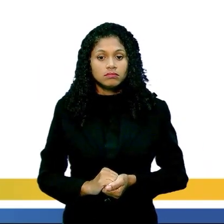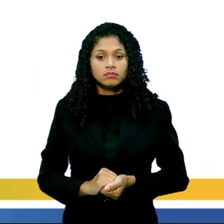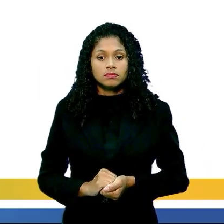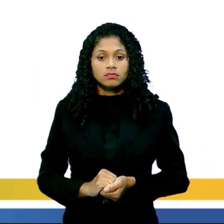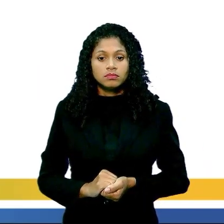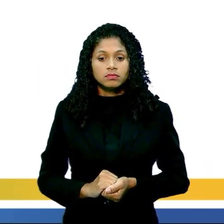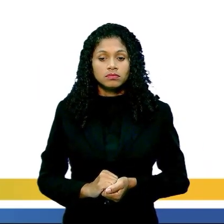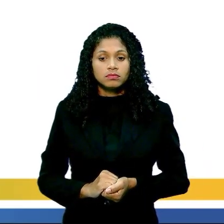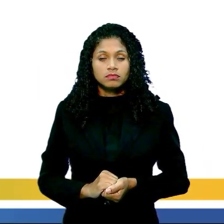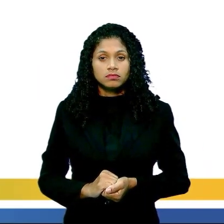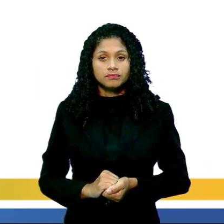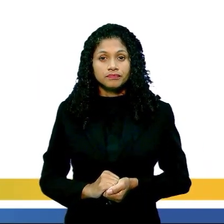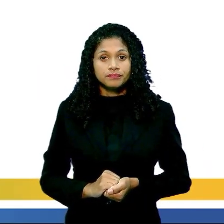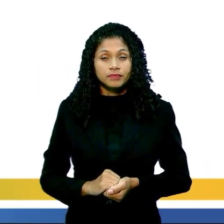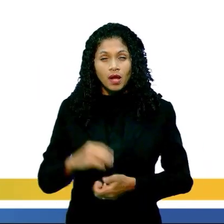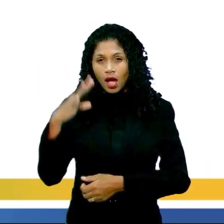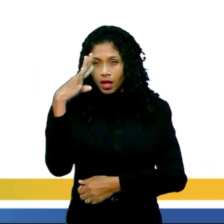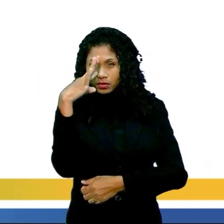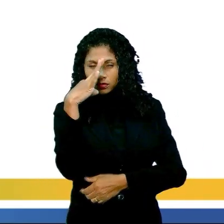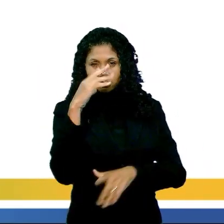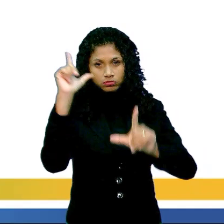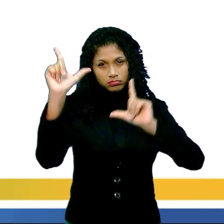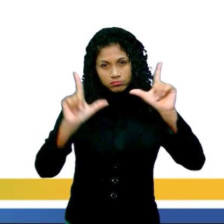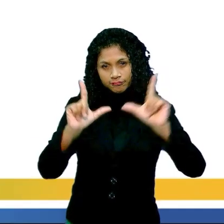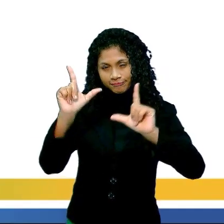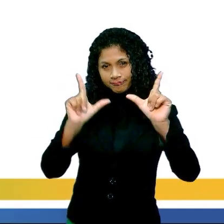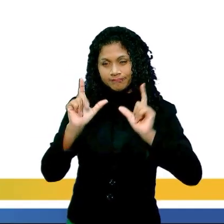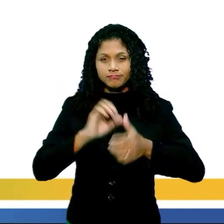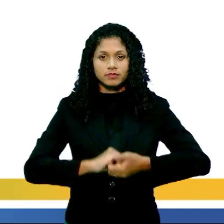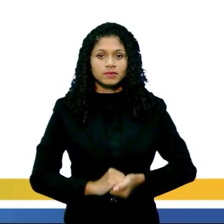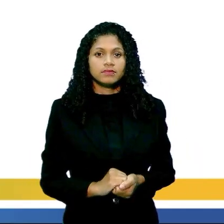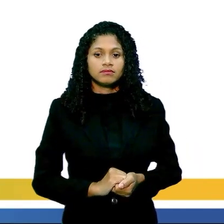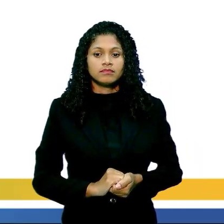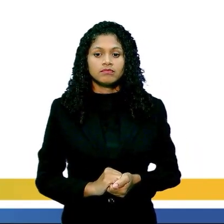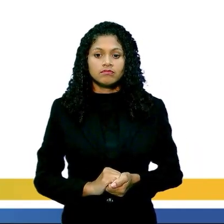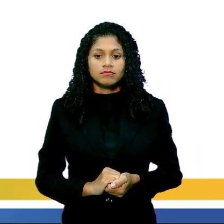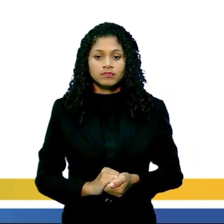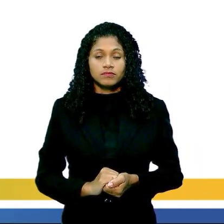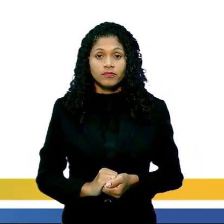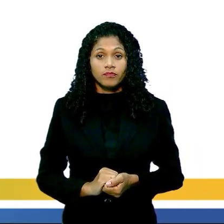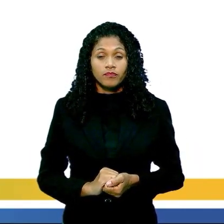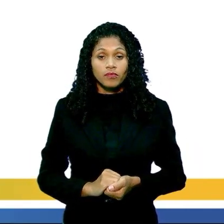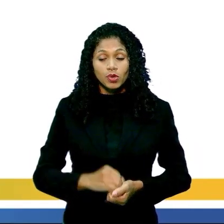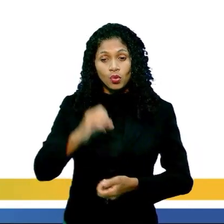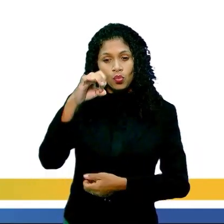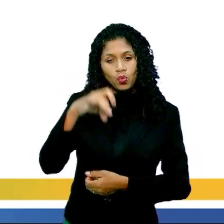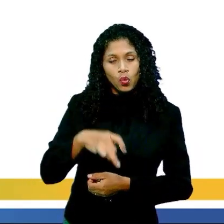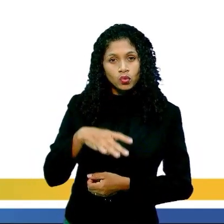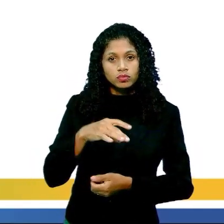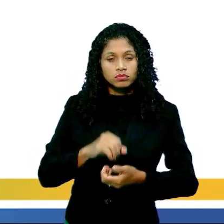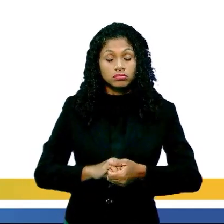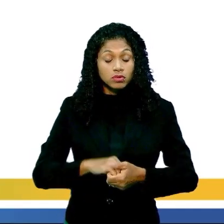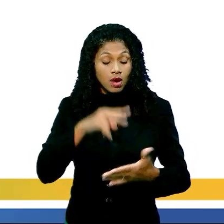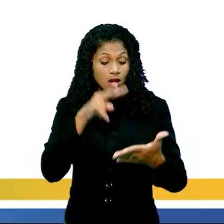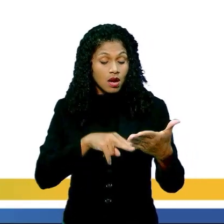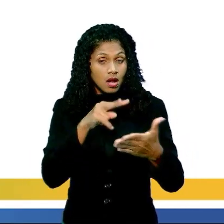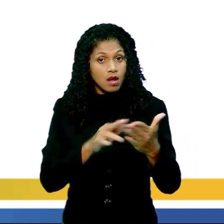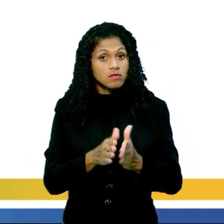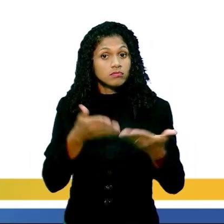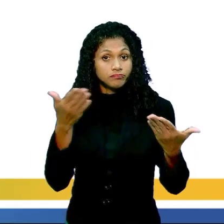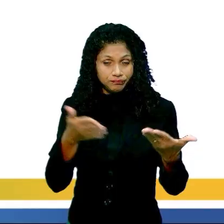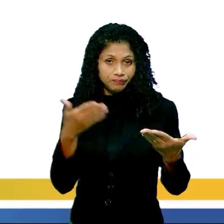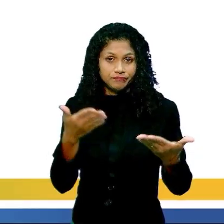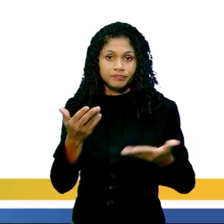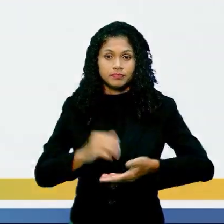Watch TV, que significa assistir TV. E read a book, que significa ler um livro.